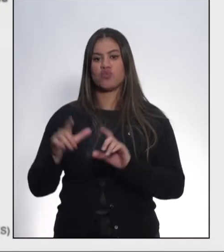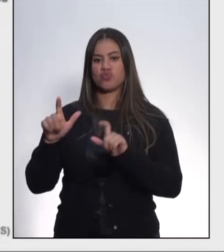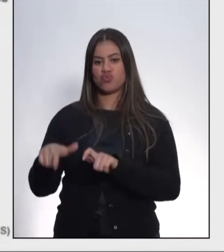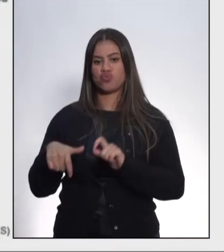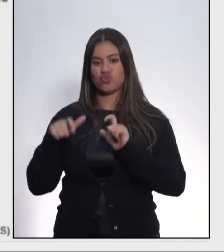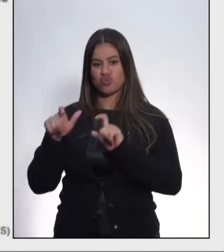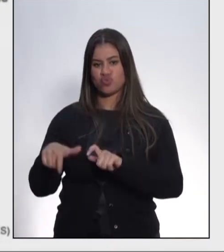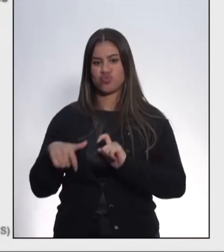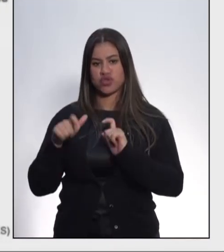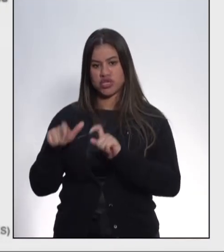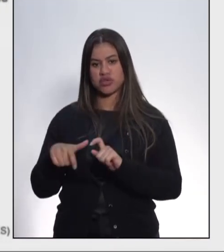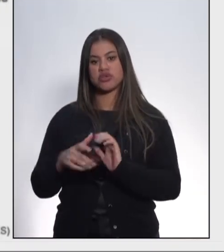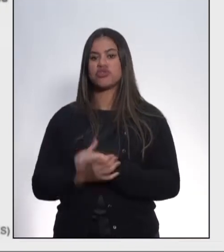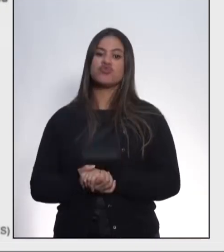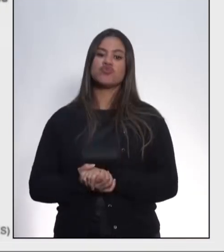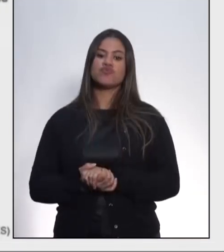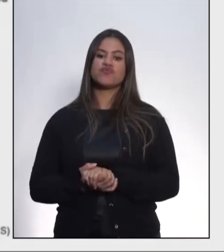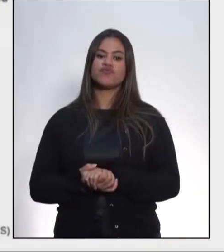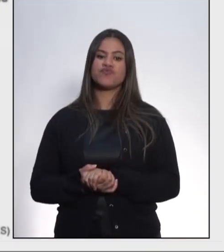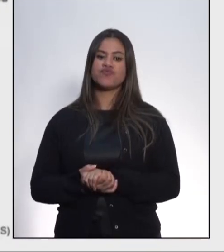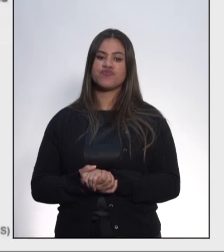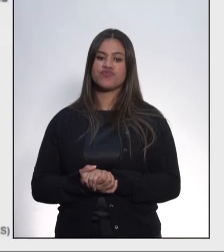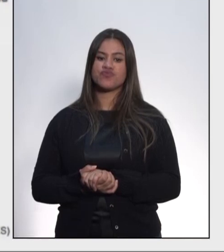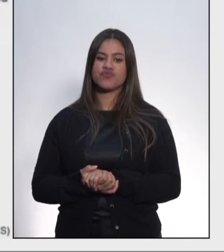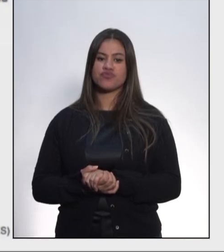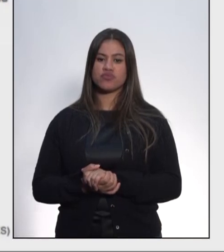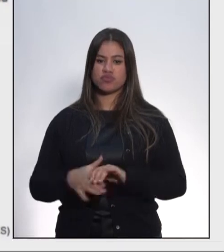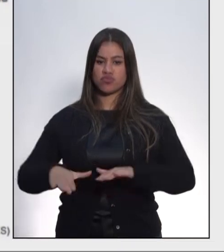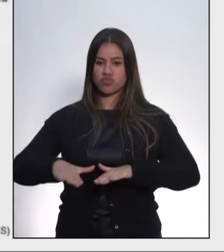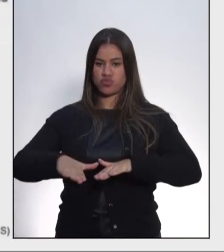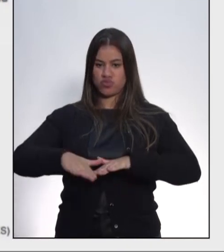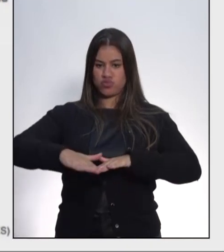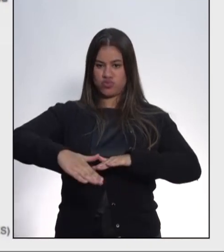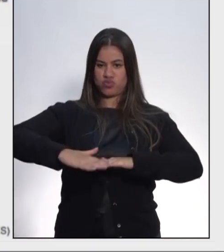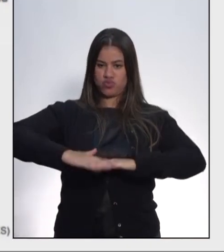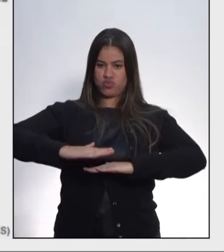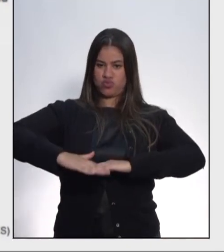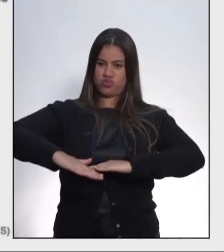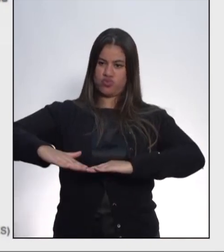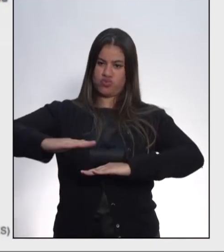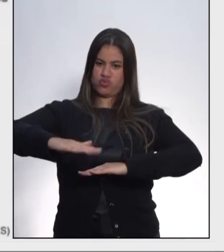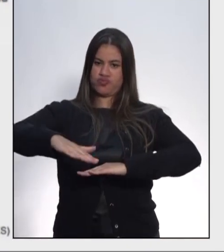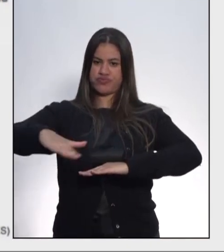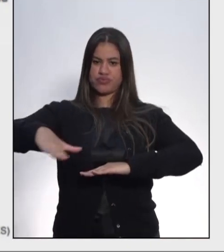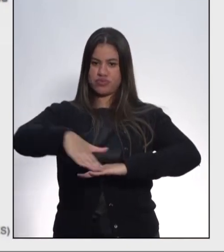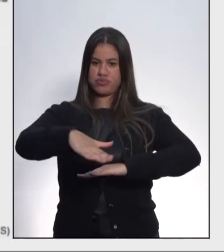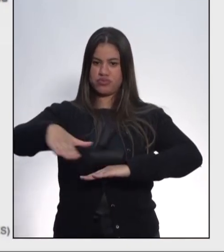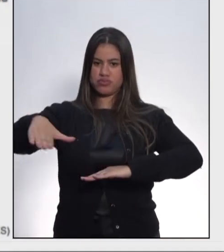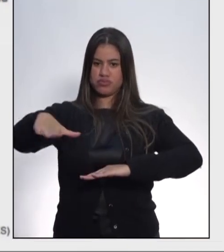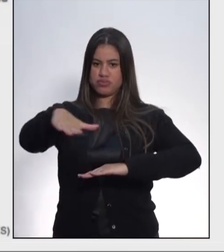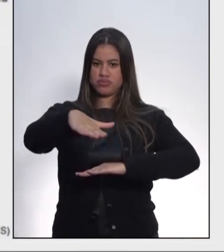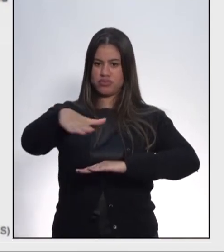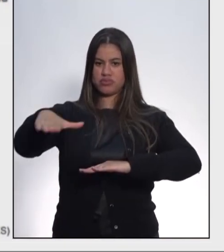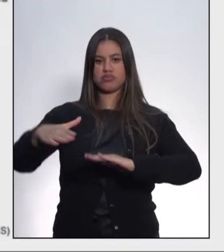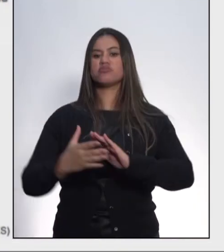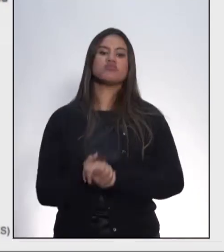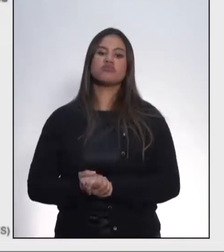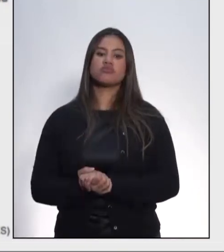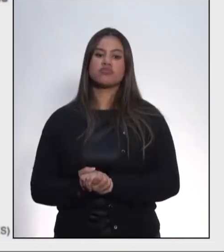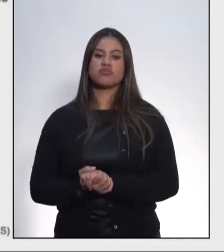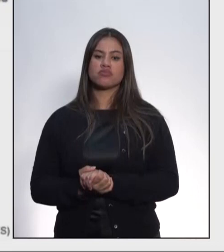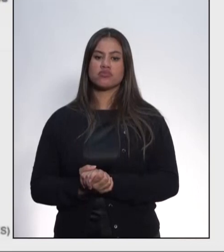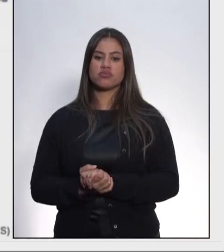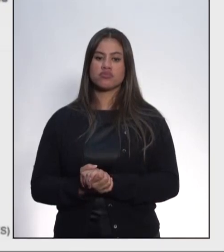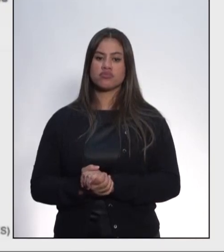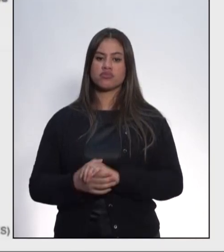ali na ilha de Florianópolis, tá certo? Eu tenho esse calçamento, né? Esse patrimônio, esse conjunto, né, urbanístico lá em Ouro Preto. Eu tenho esse